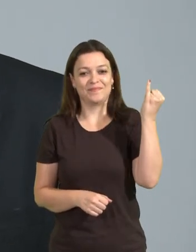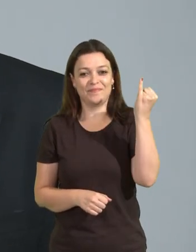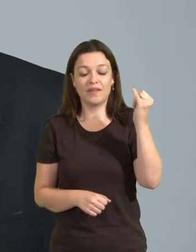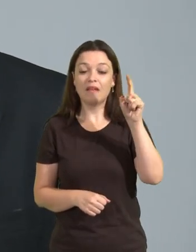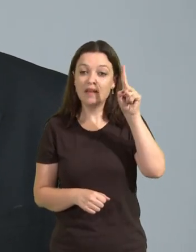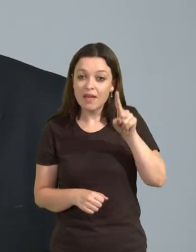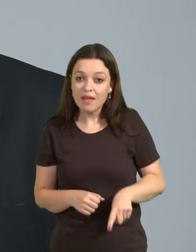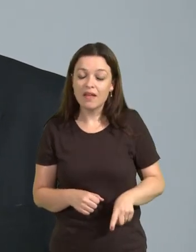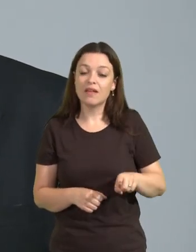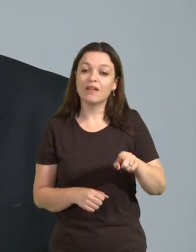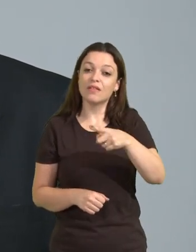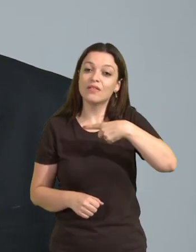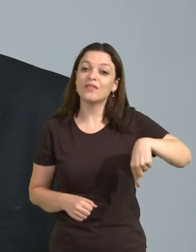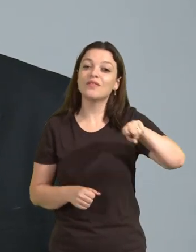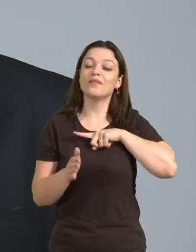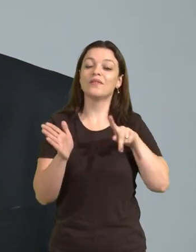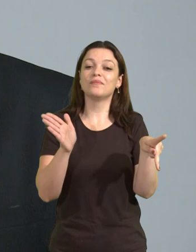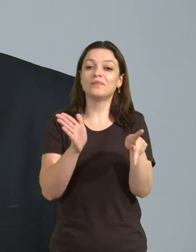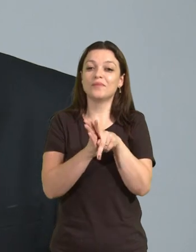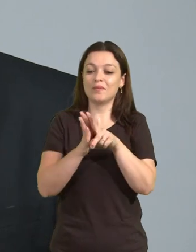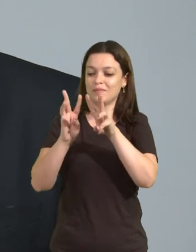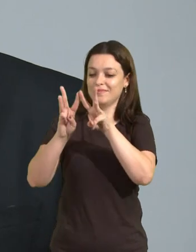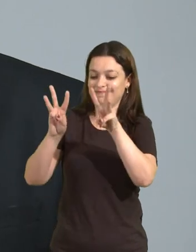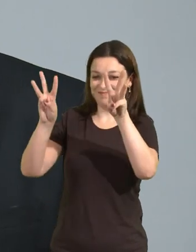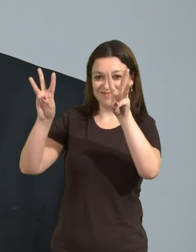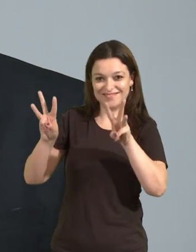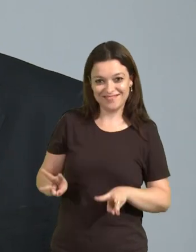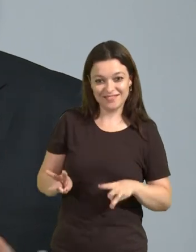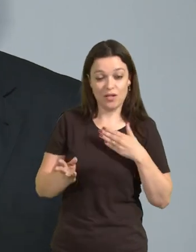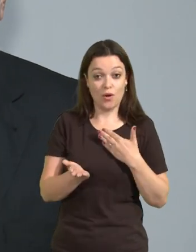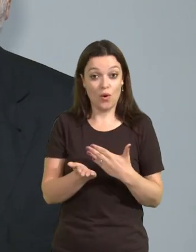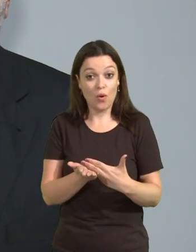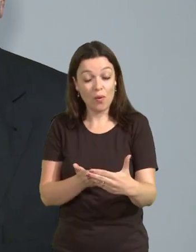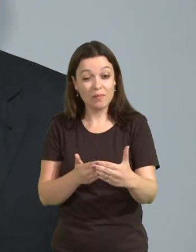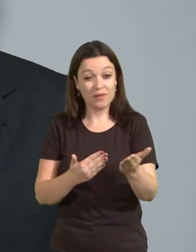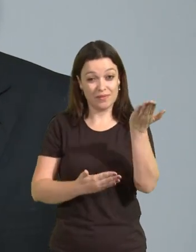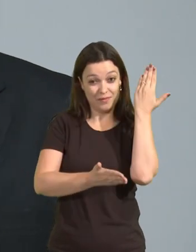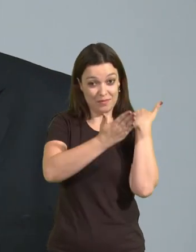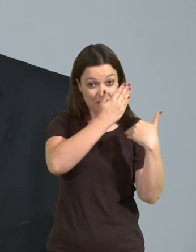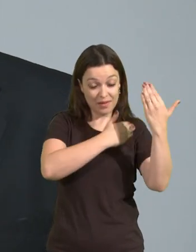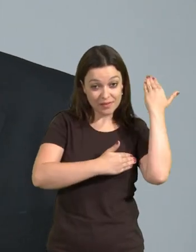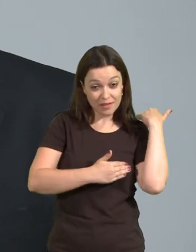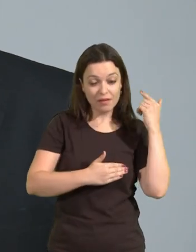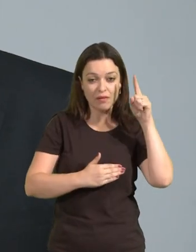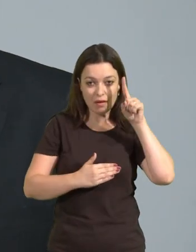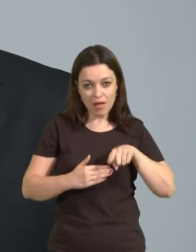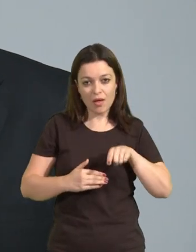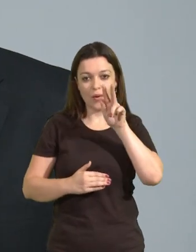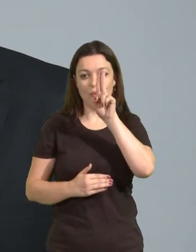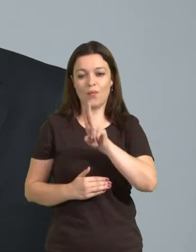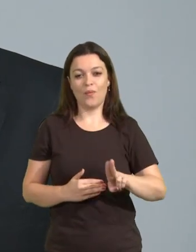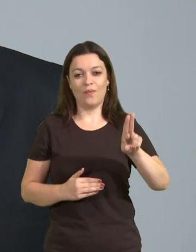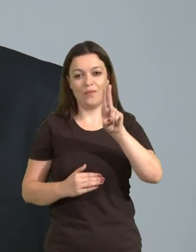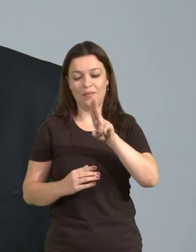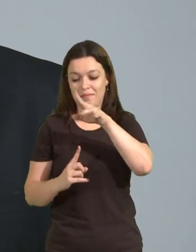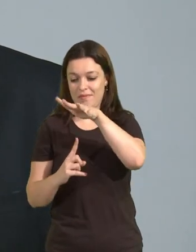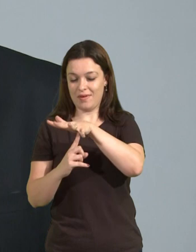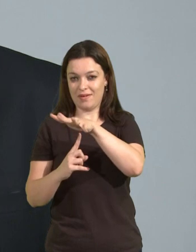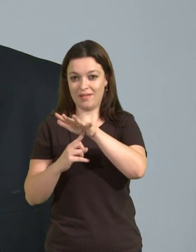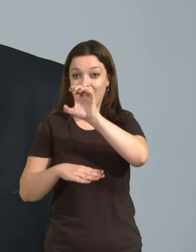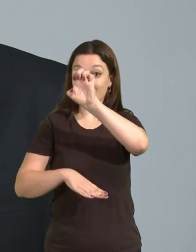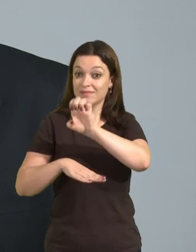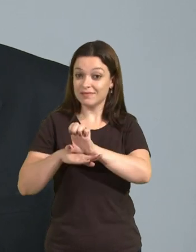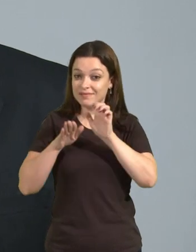a nossa universidade. Começou como Universidade do Paraná, do nosso